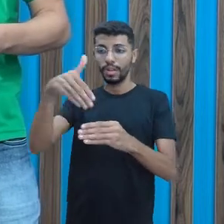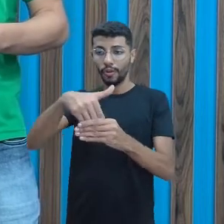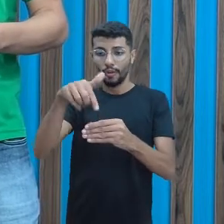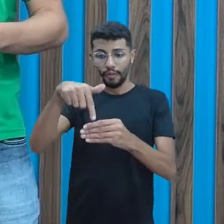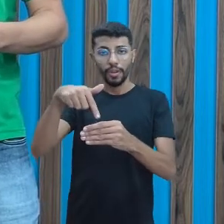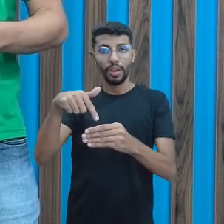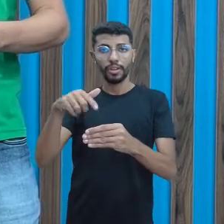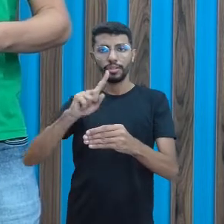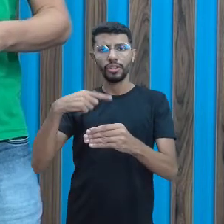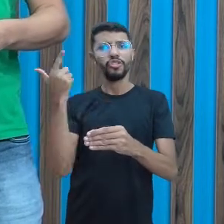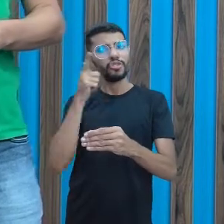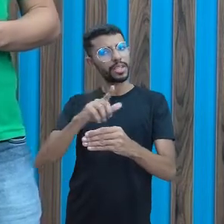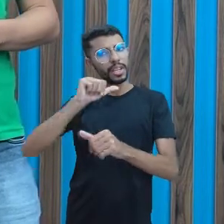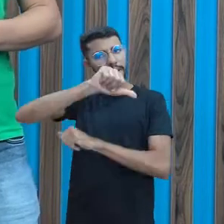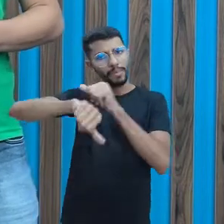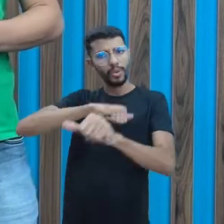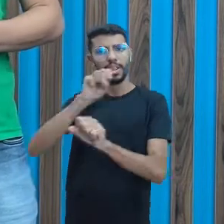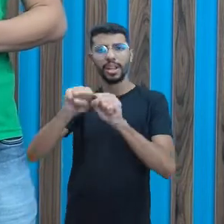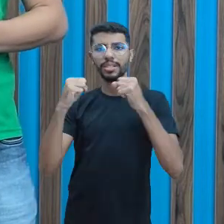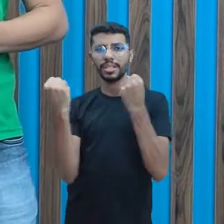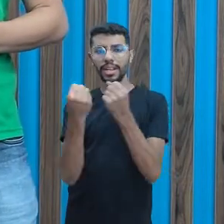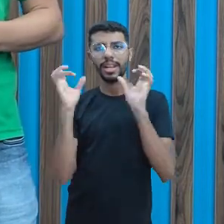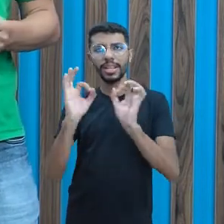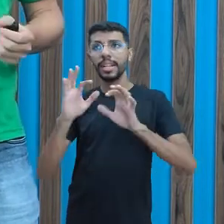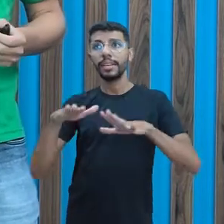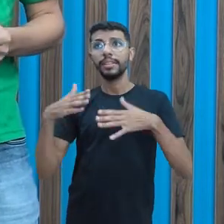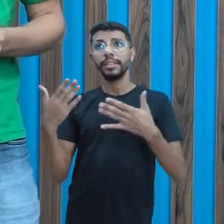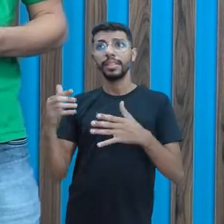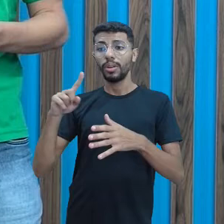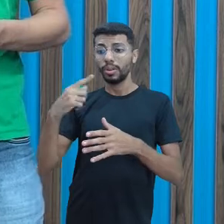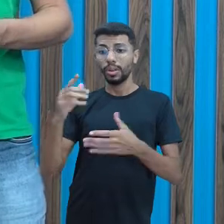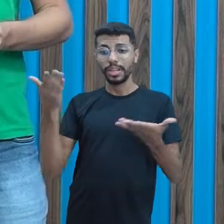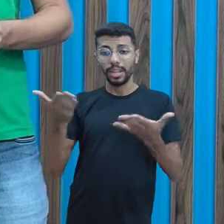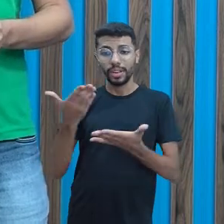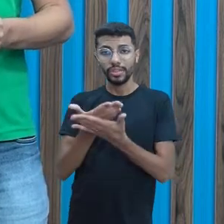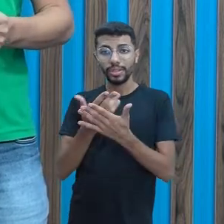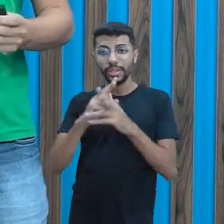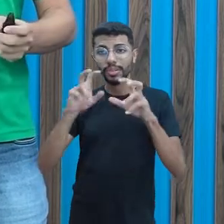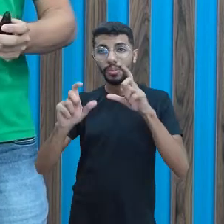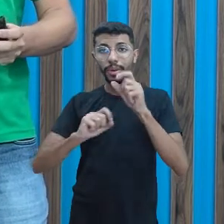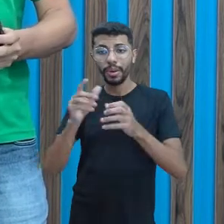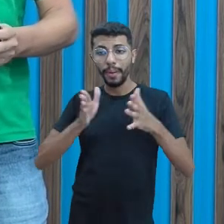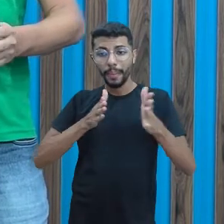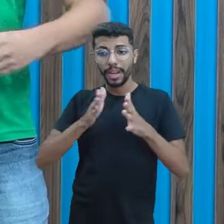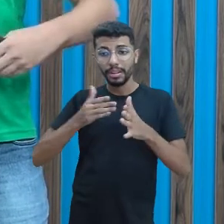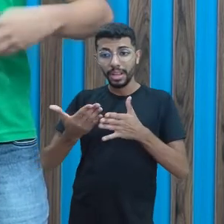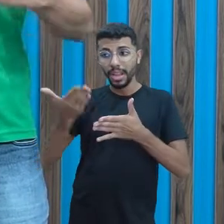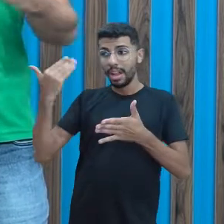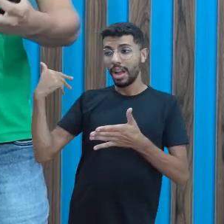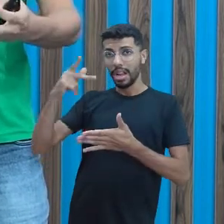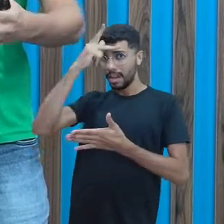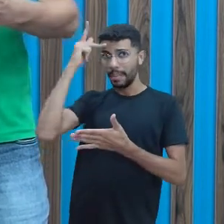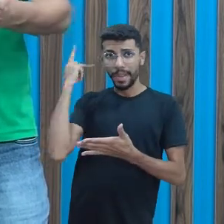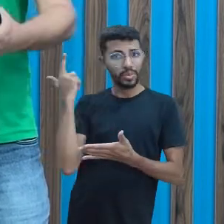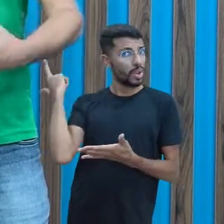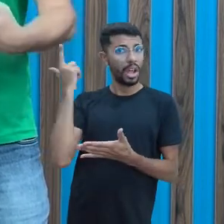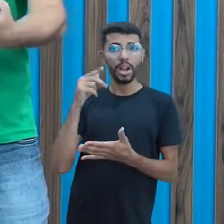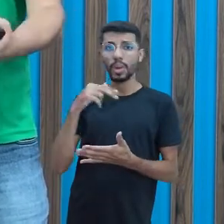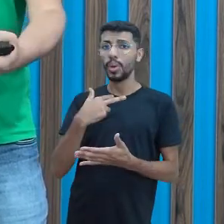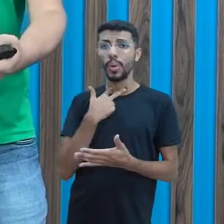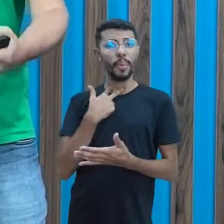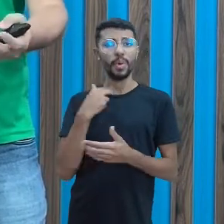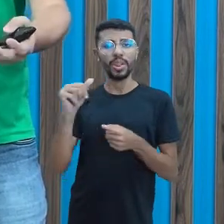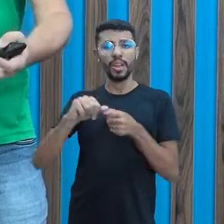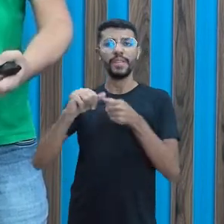muda a nossa sociedade. E a gente está falando sobre um período que as pessoas não podiam fazer isso, afinal de contas as eleições ou não eram permitidas, porque você não podia